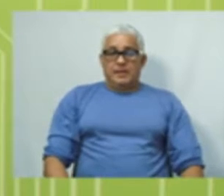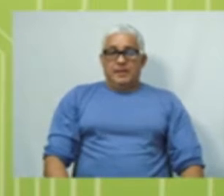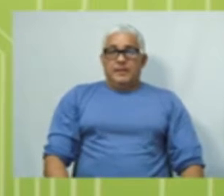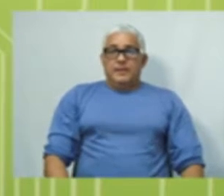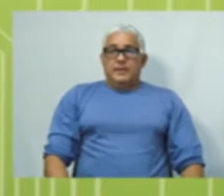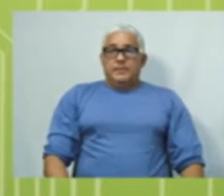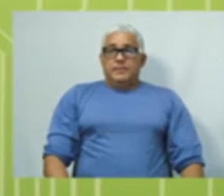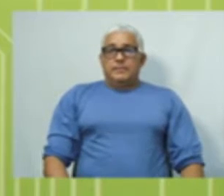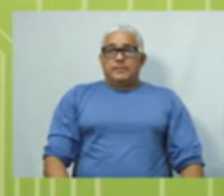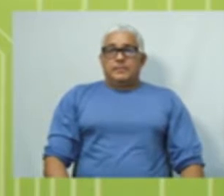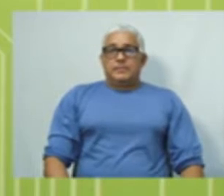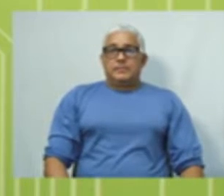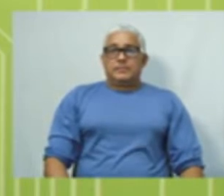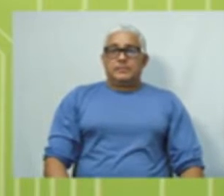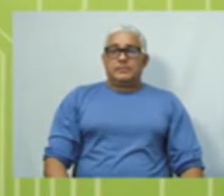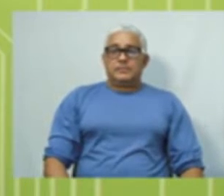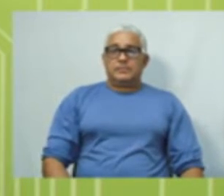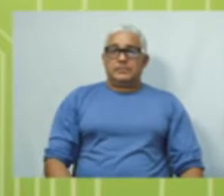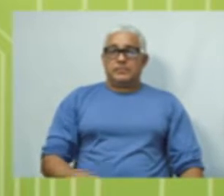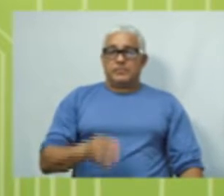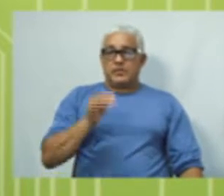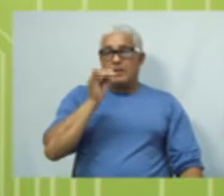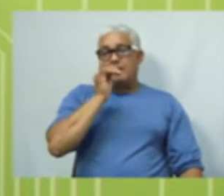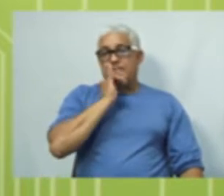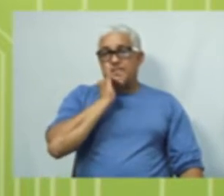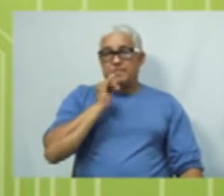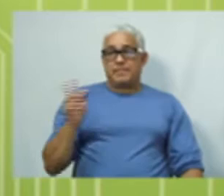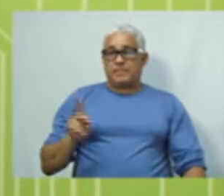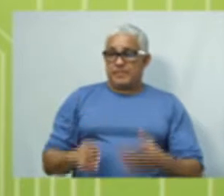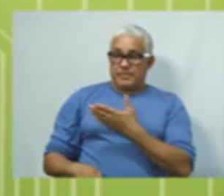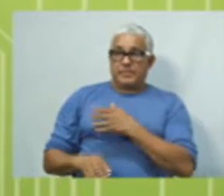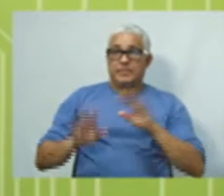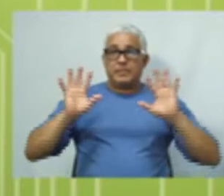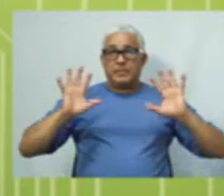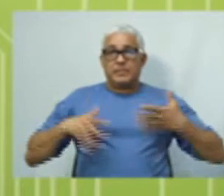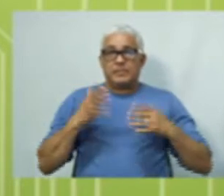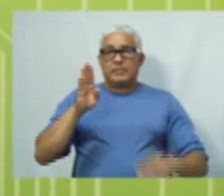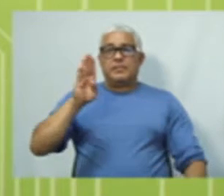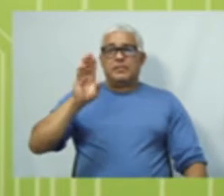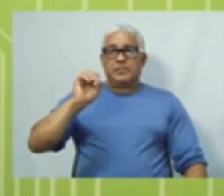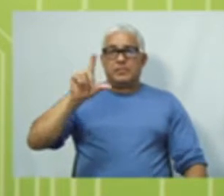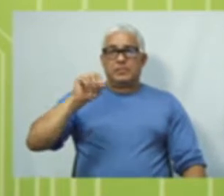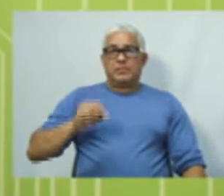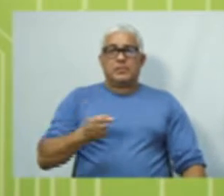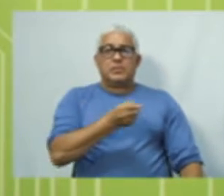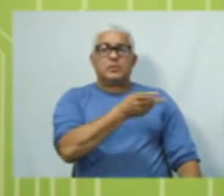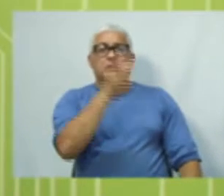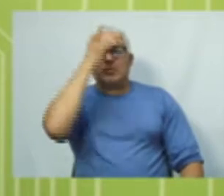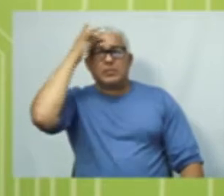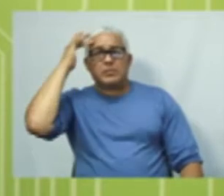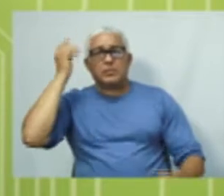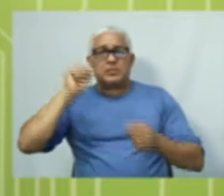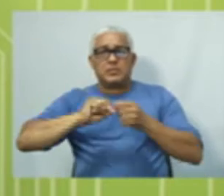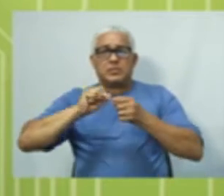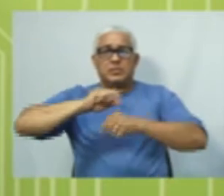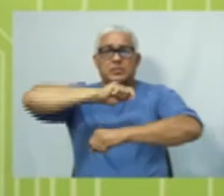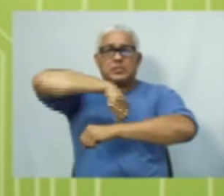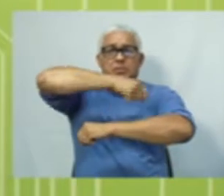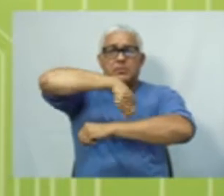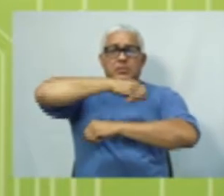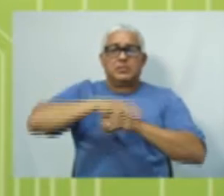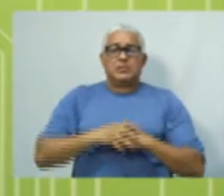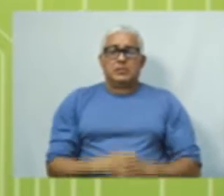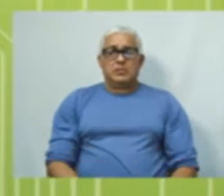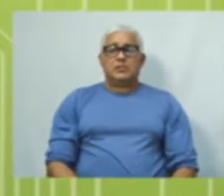aí do exemplo do professor da festa. E esse bolo? É para quantas pessoas? A